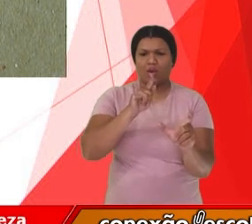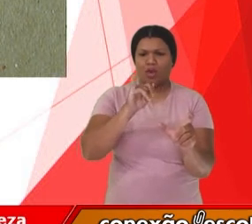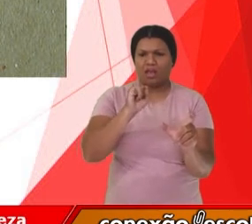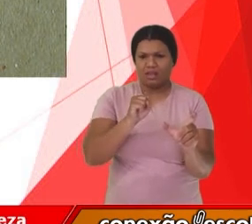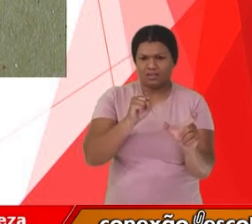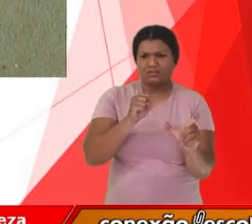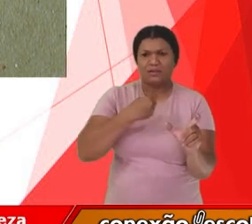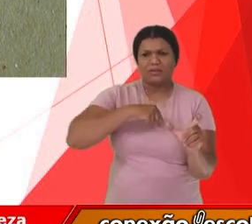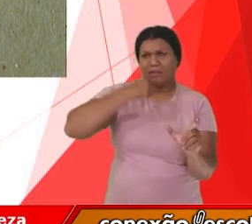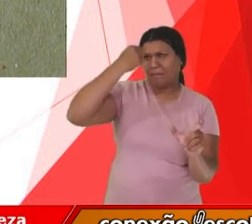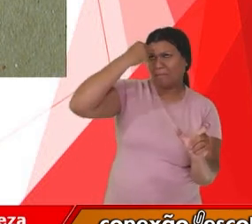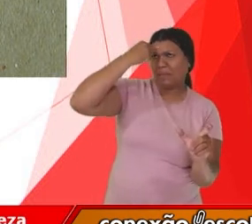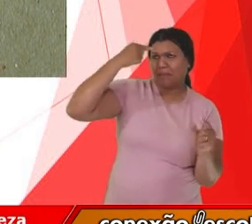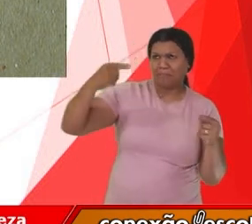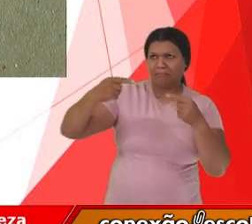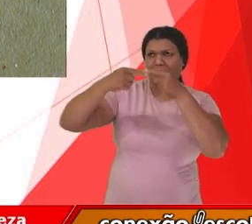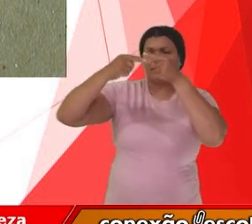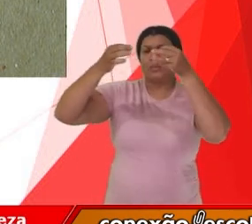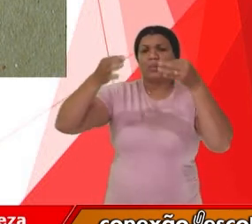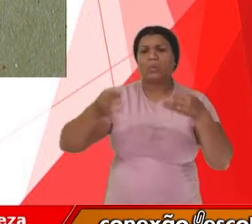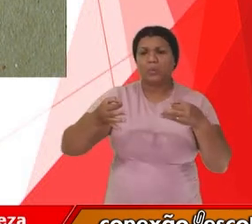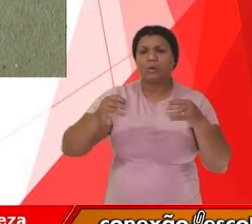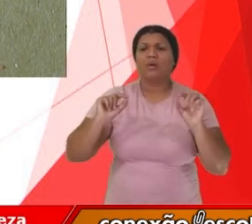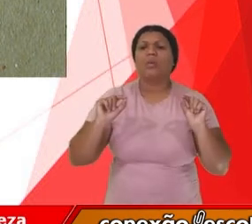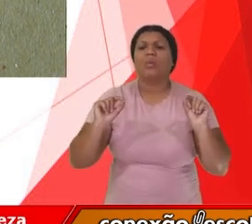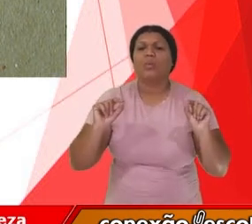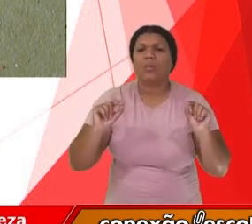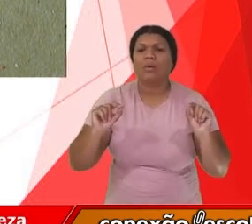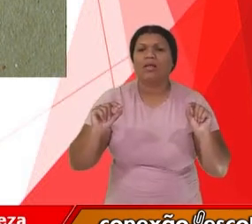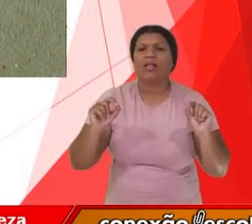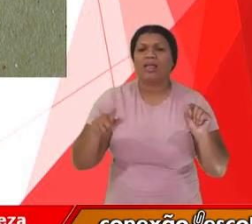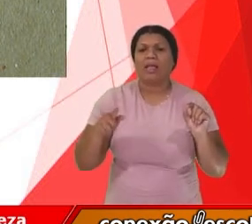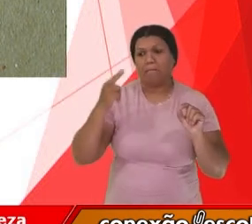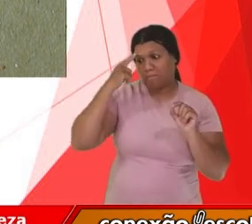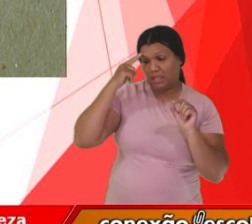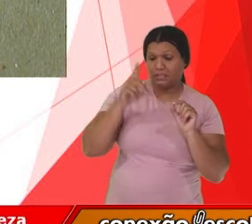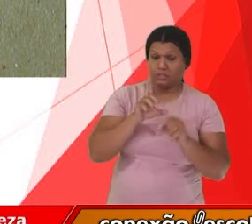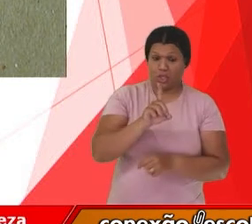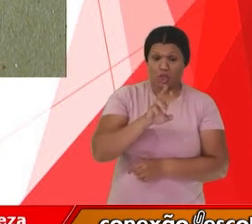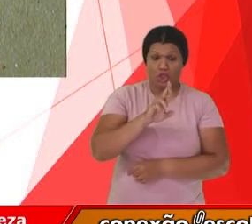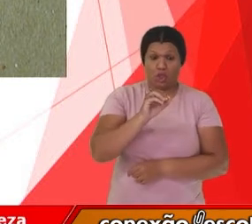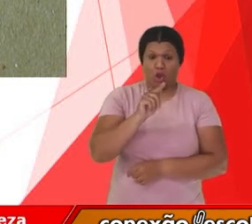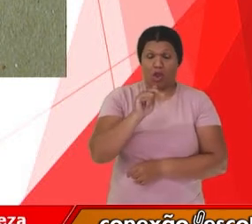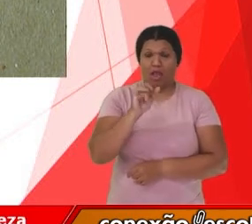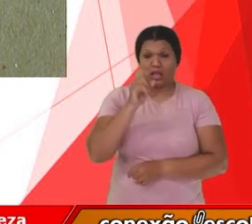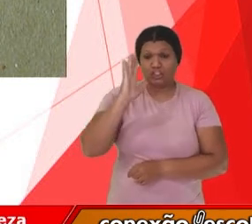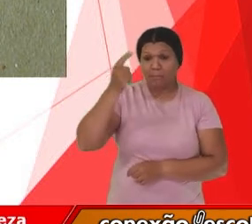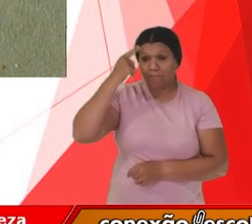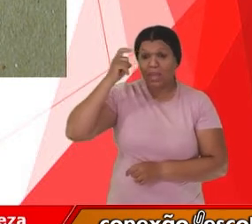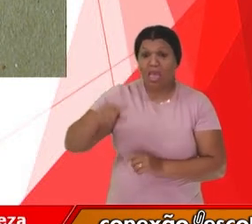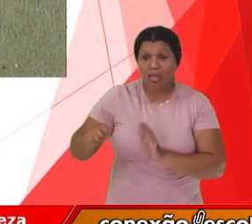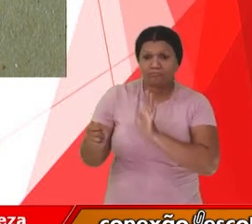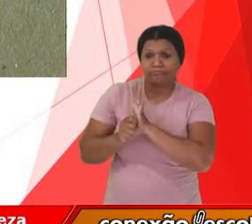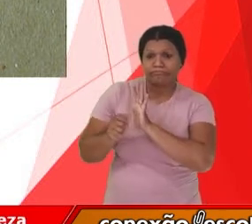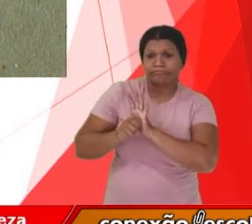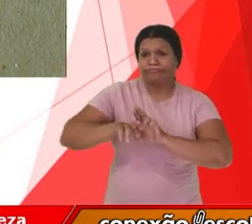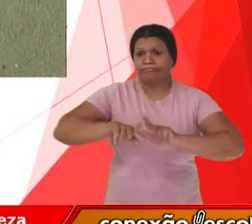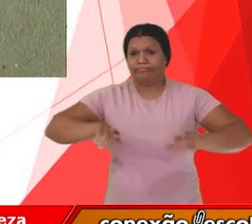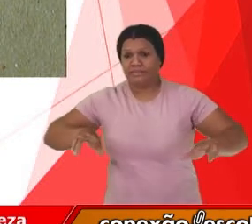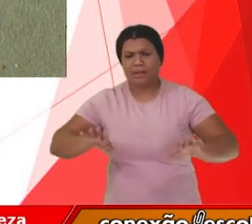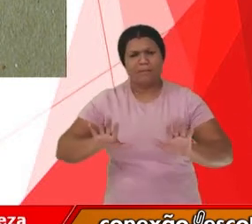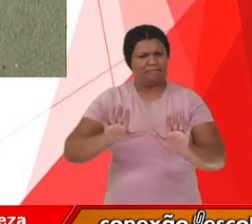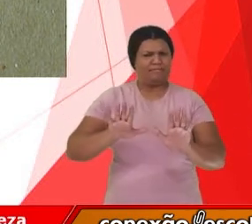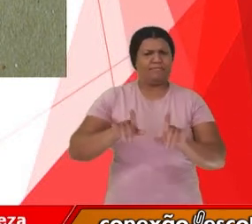nós pensamos em um tipo muito específico de substância. Entretanto, quando nós falamos em droga, nós